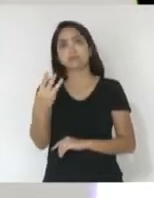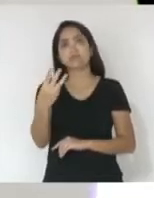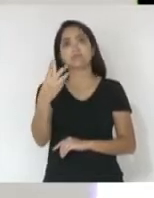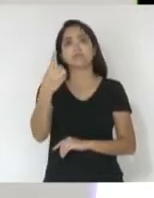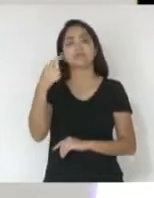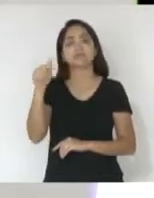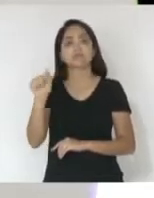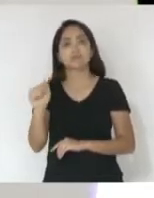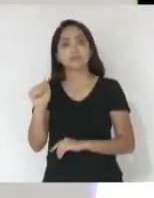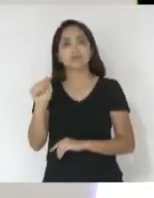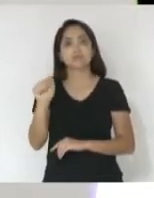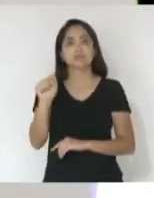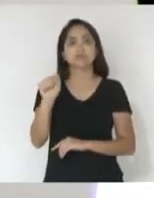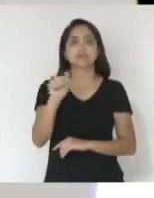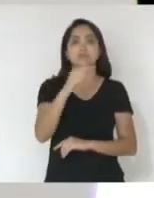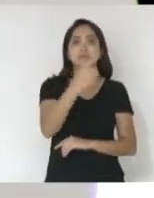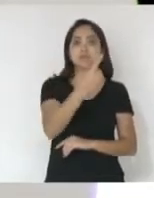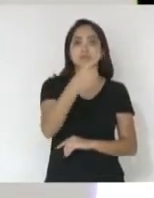001/082, 137, 153/2017,